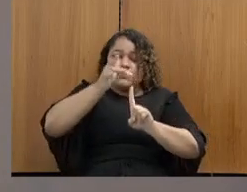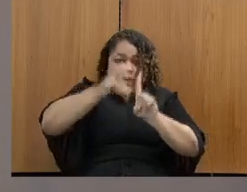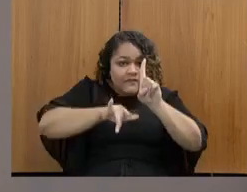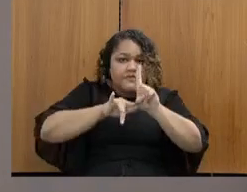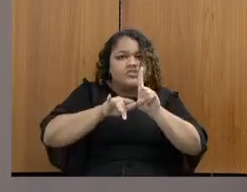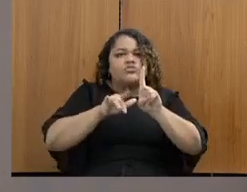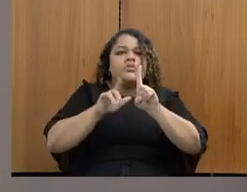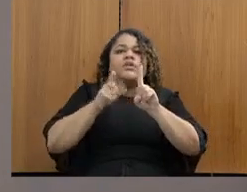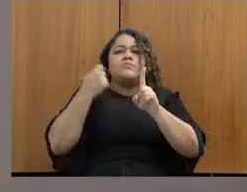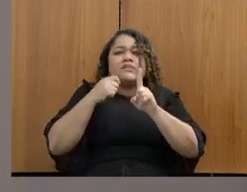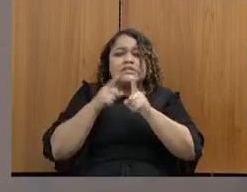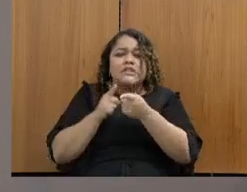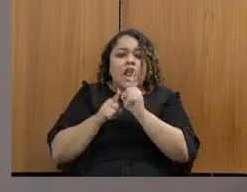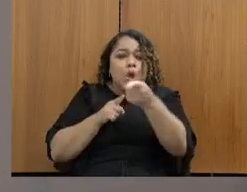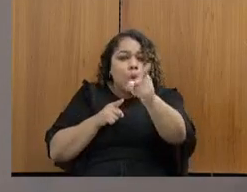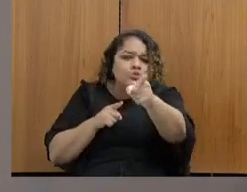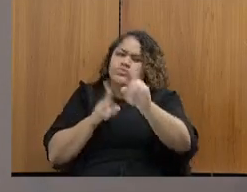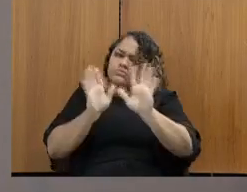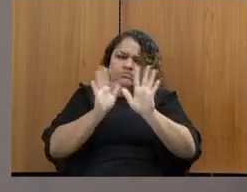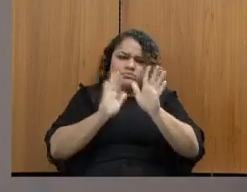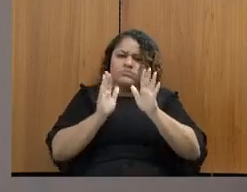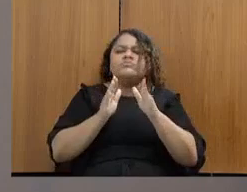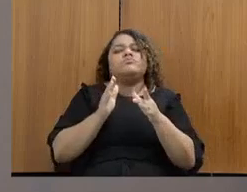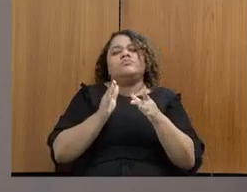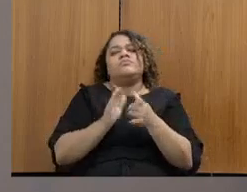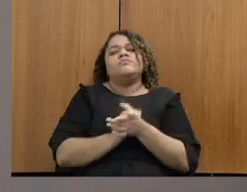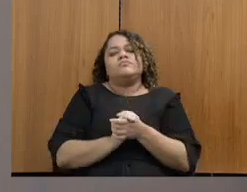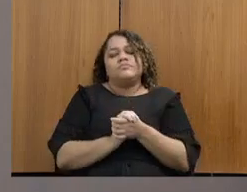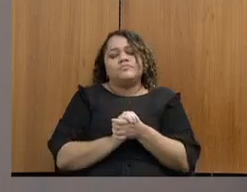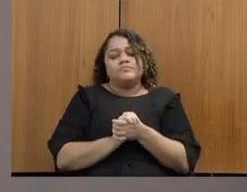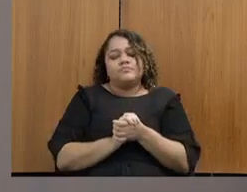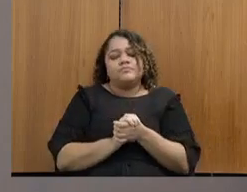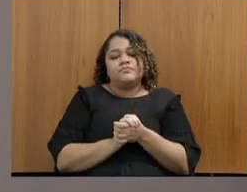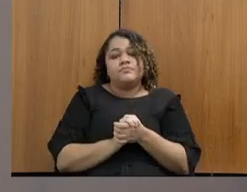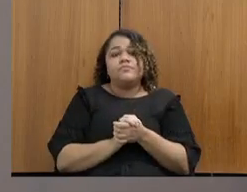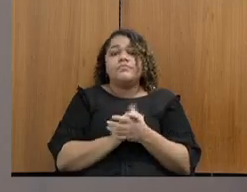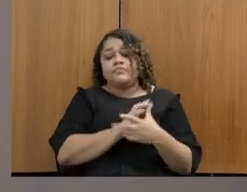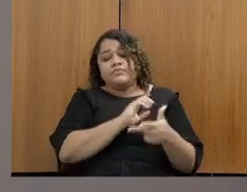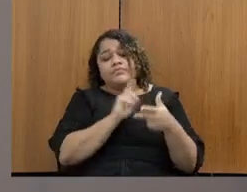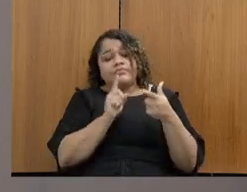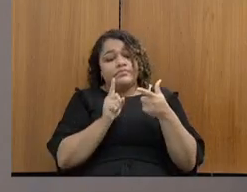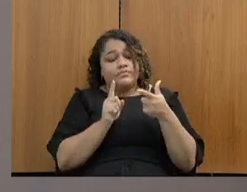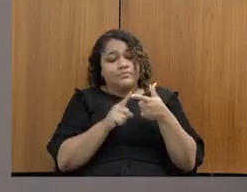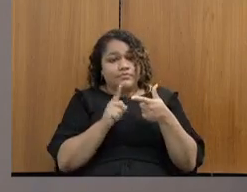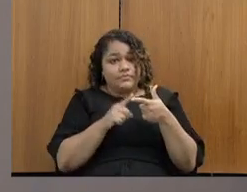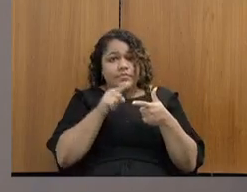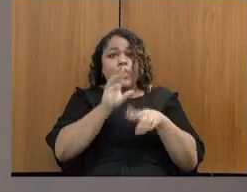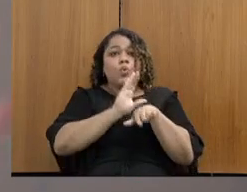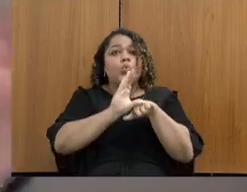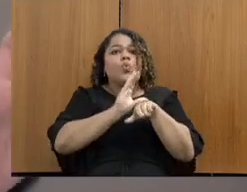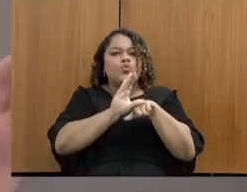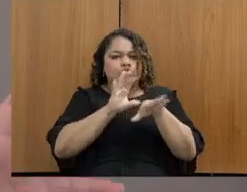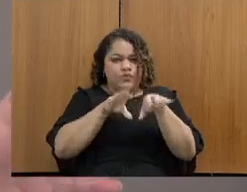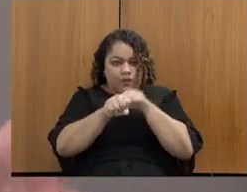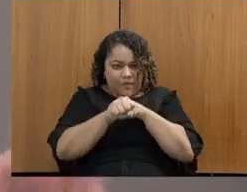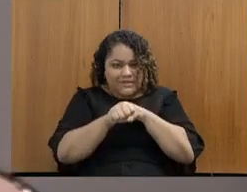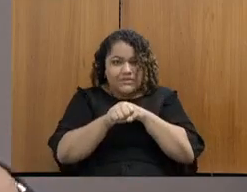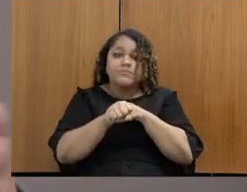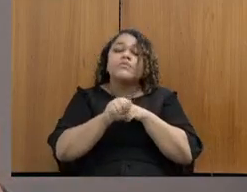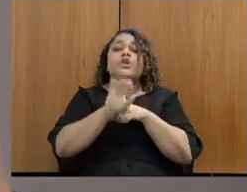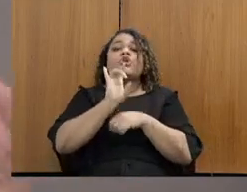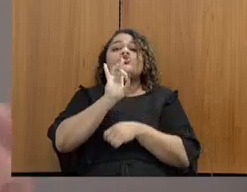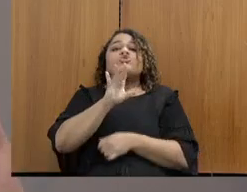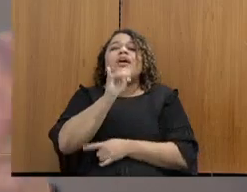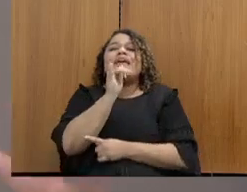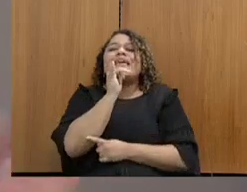atendimento nas nossas delegacias de plantão é quanto as capacitações na verdade a nossa exemplificamos porque